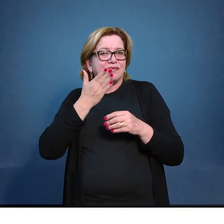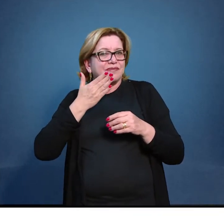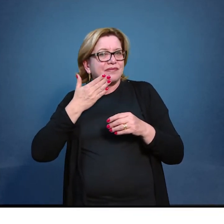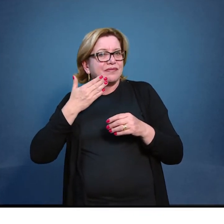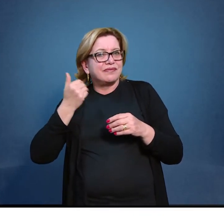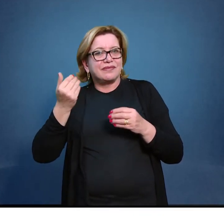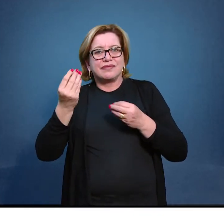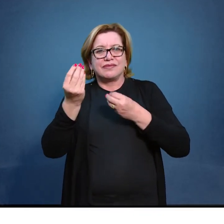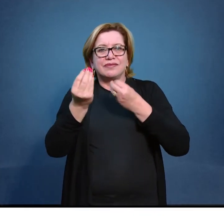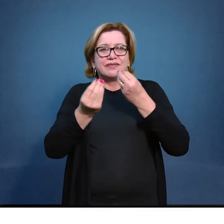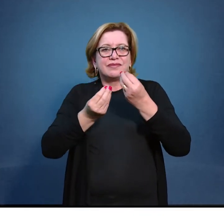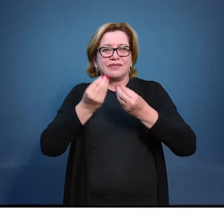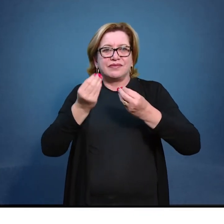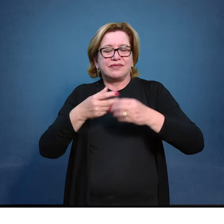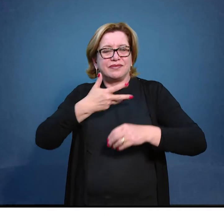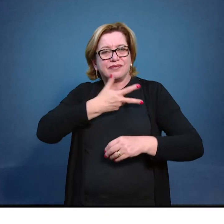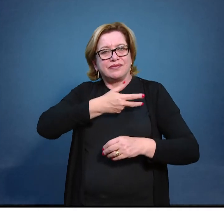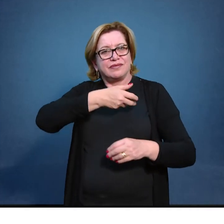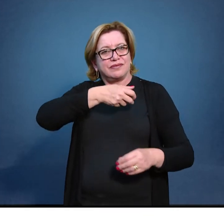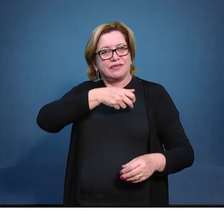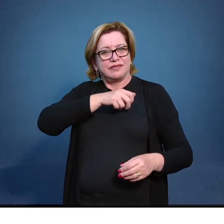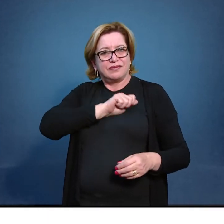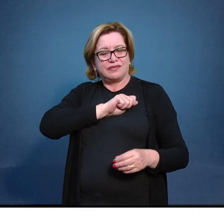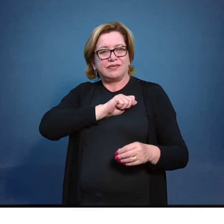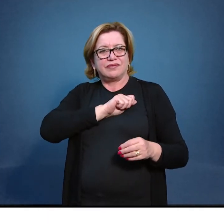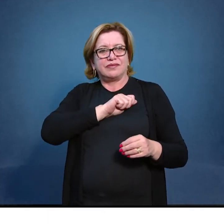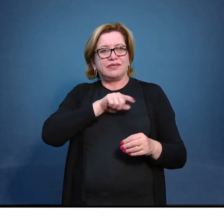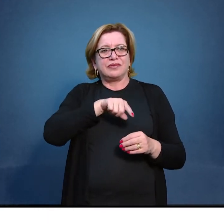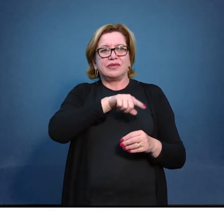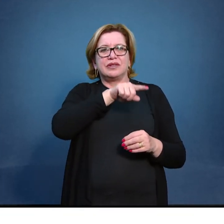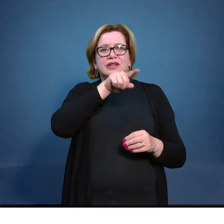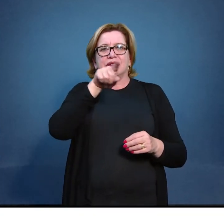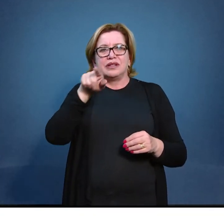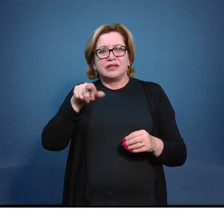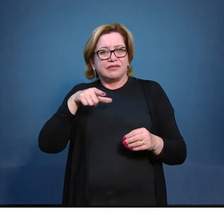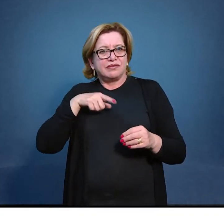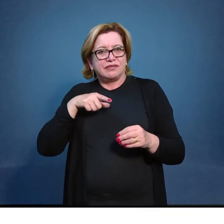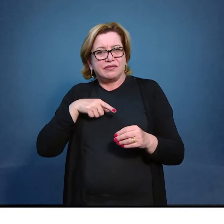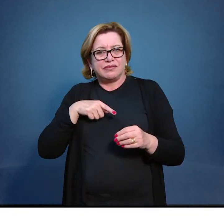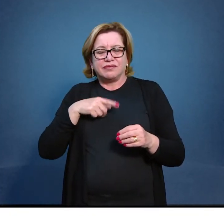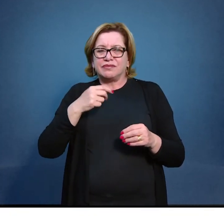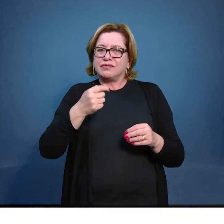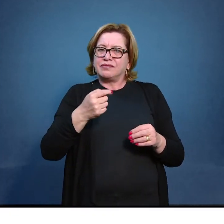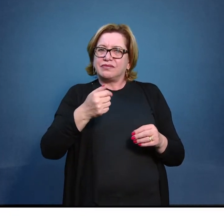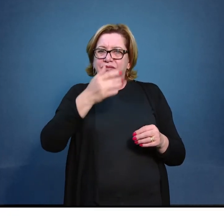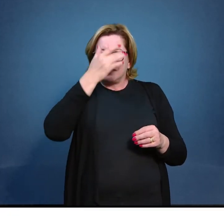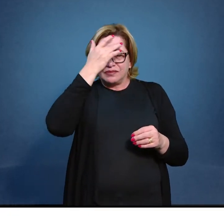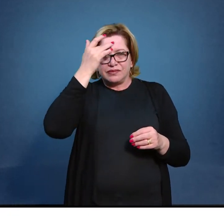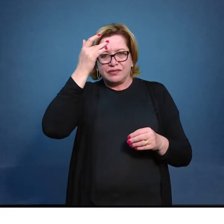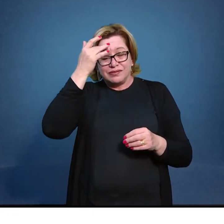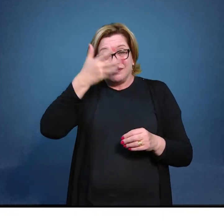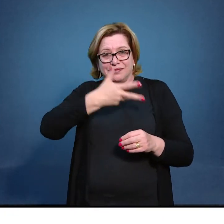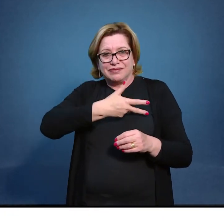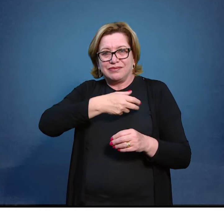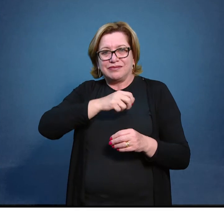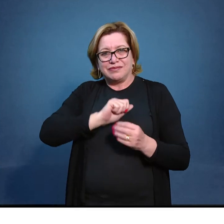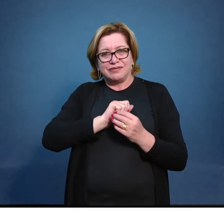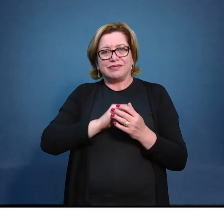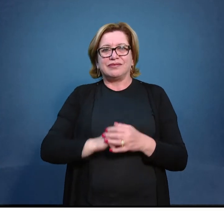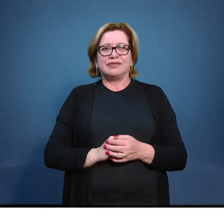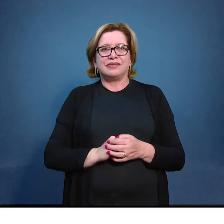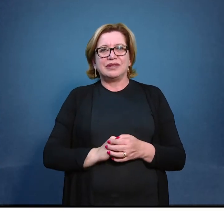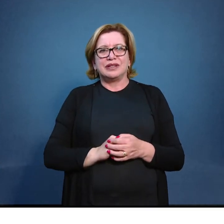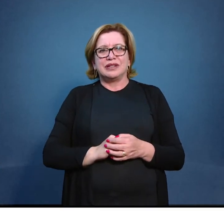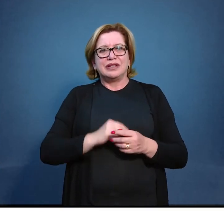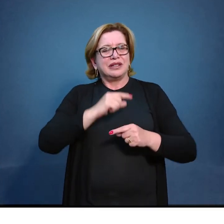facilitar, melhor dizendo, a fiscalização, onde você teria um leque menor de contribuintes a fiscalizarem. E